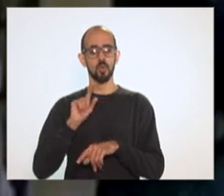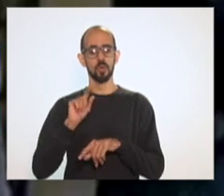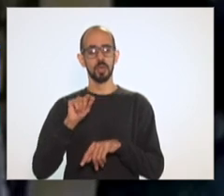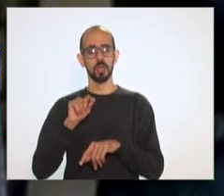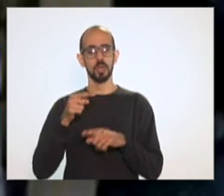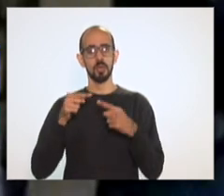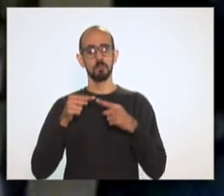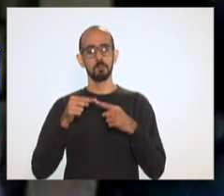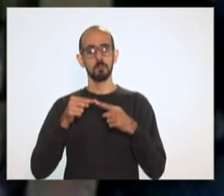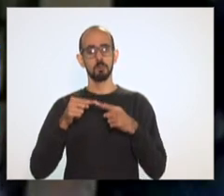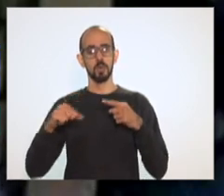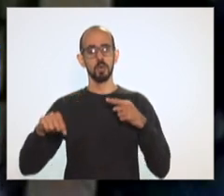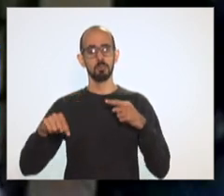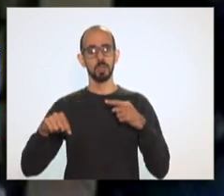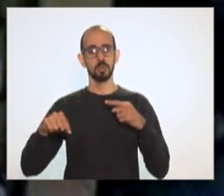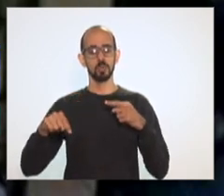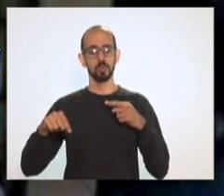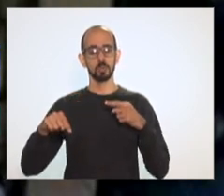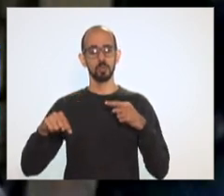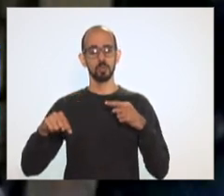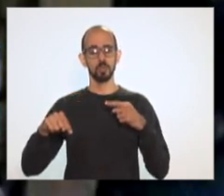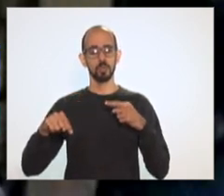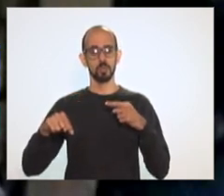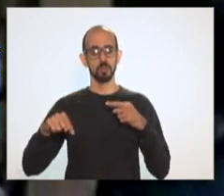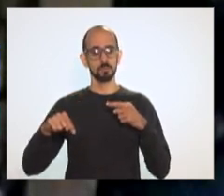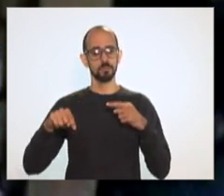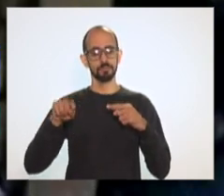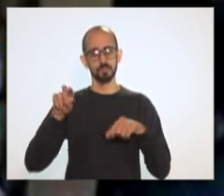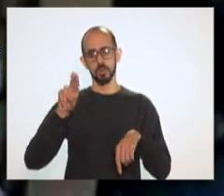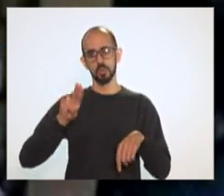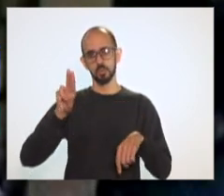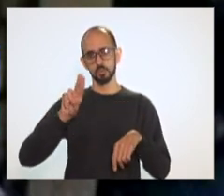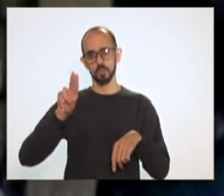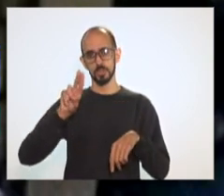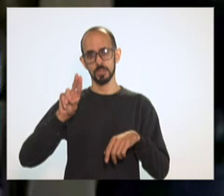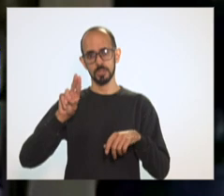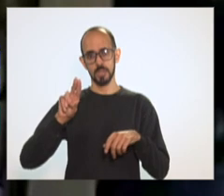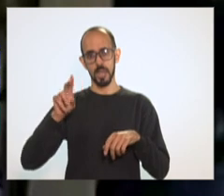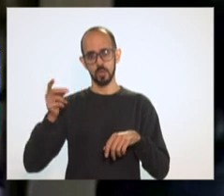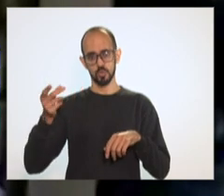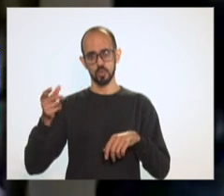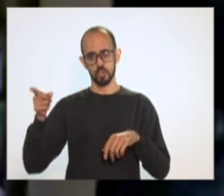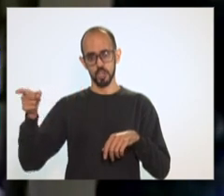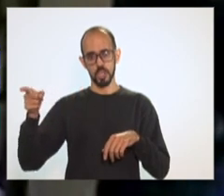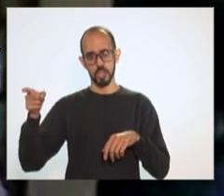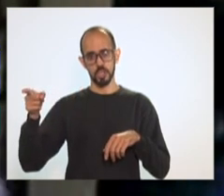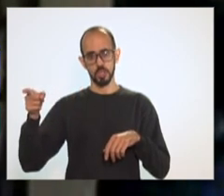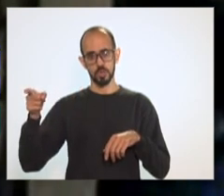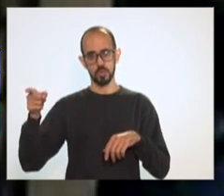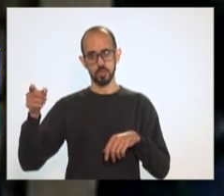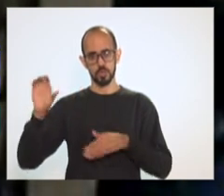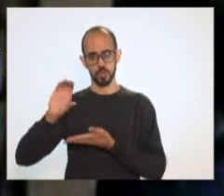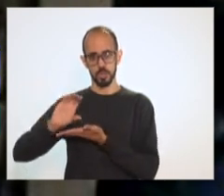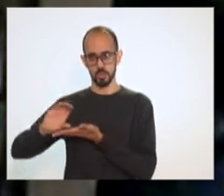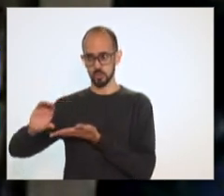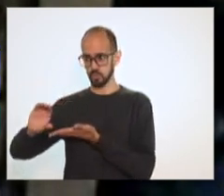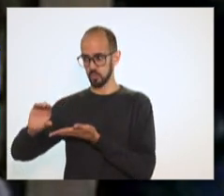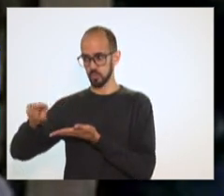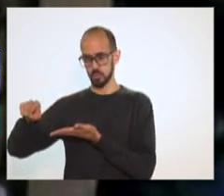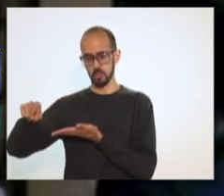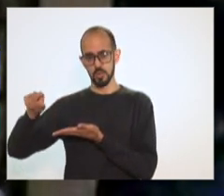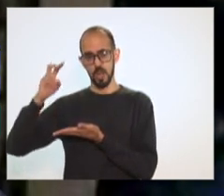proibido utilizar recursos do fundo de cultura estadual de cultura